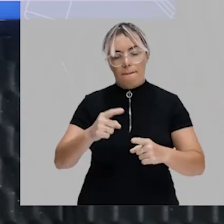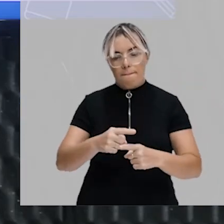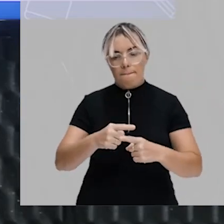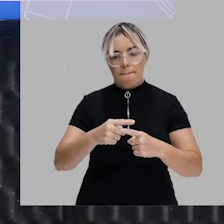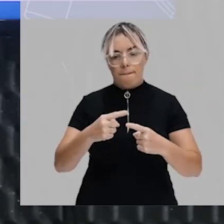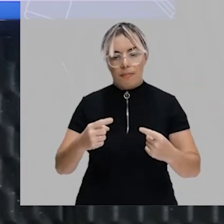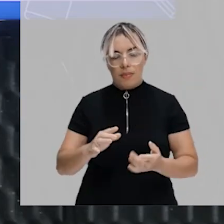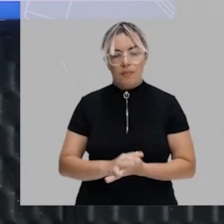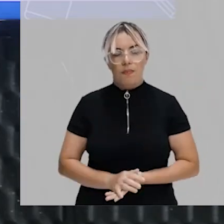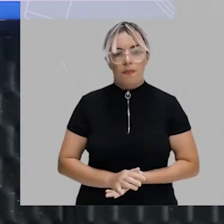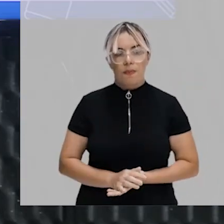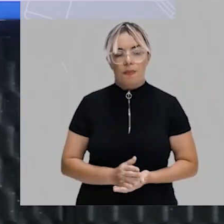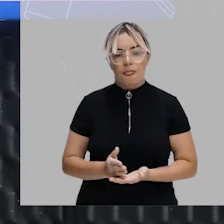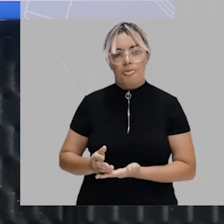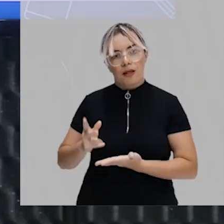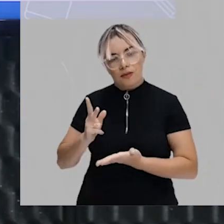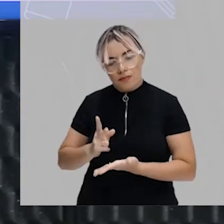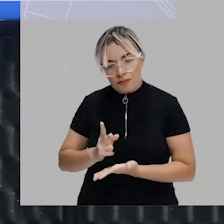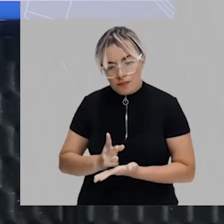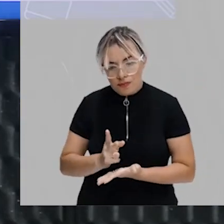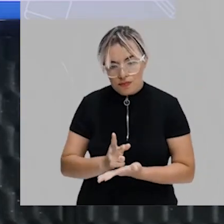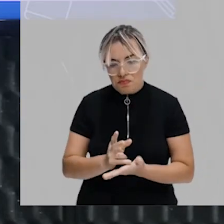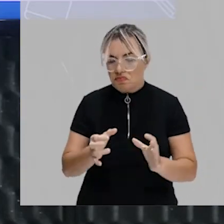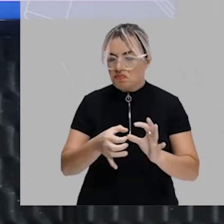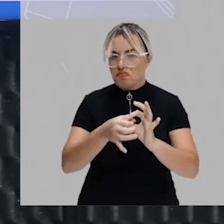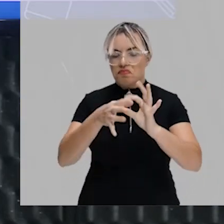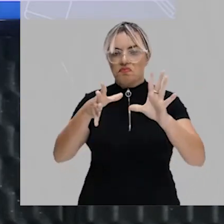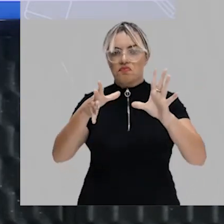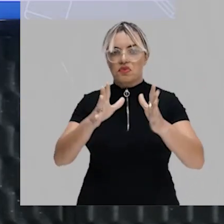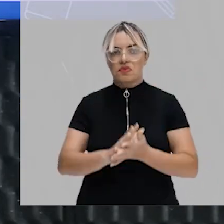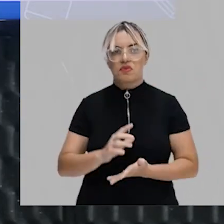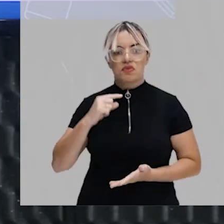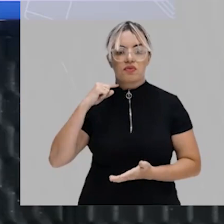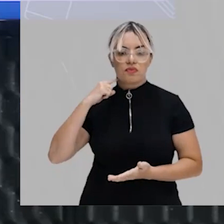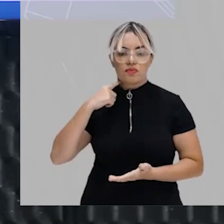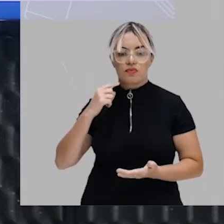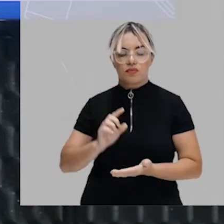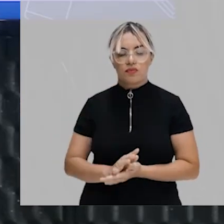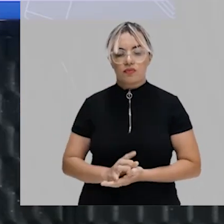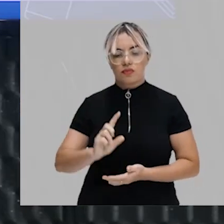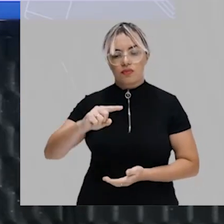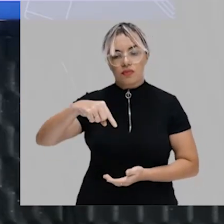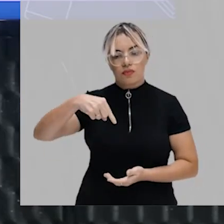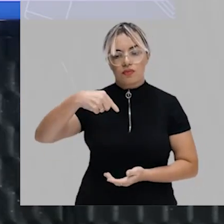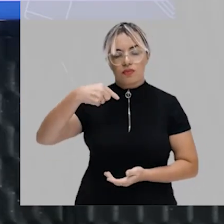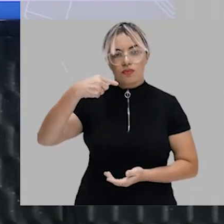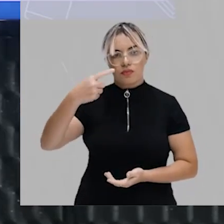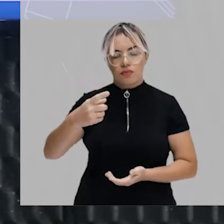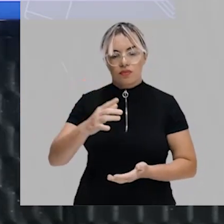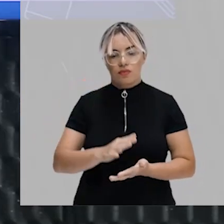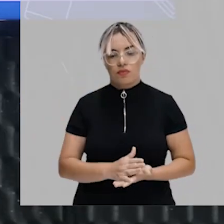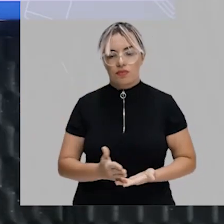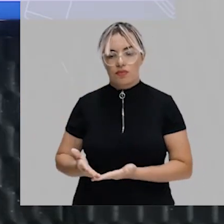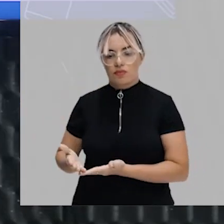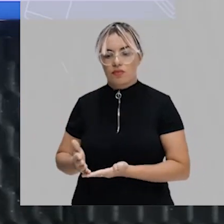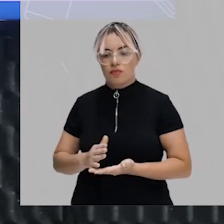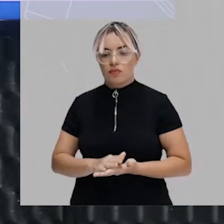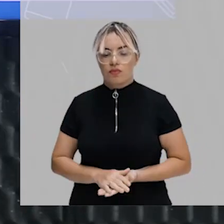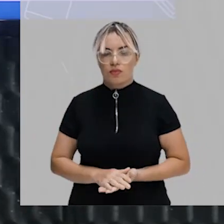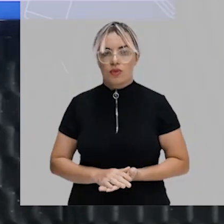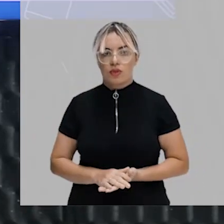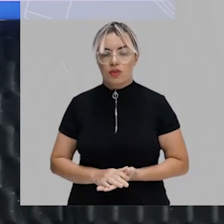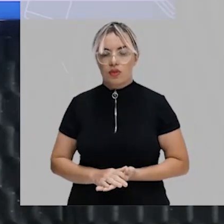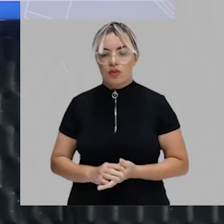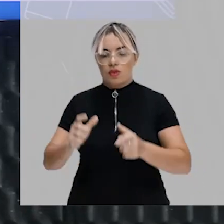nutritivo permaneceu livre de contaminação. Tá? Isso depois de muito tempo. E quando ele quebrou o